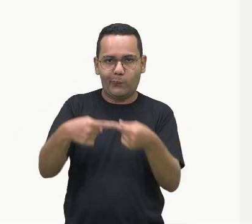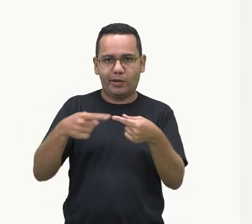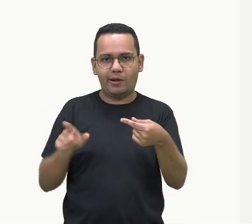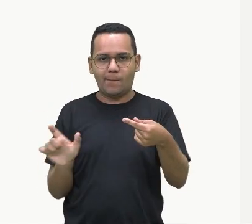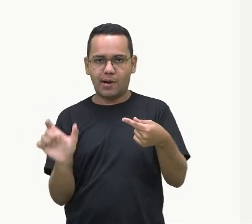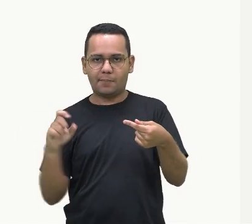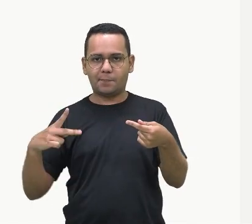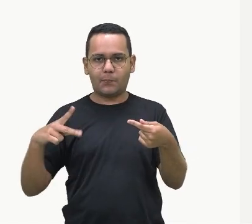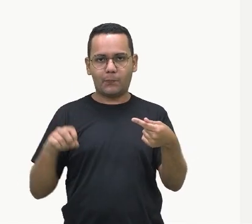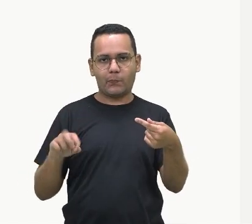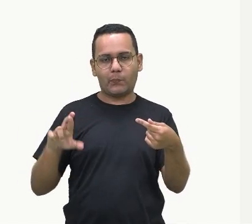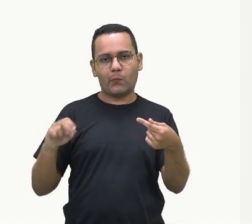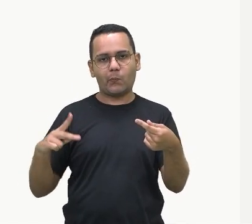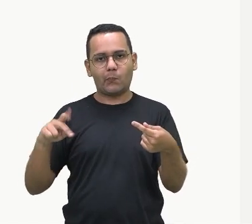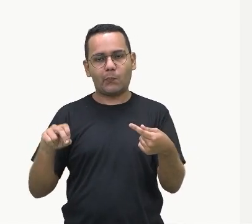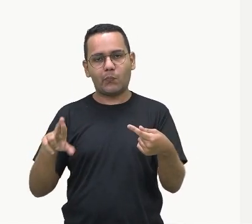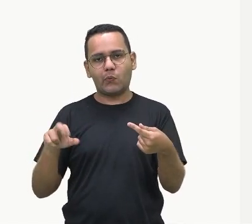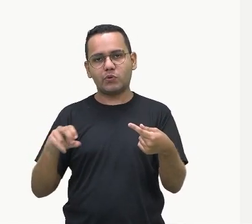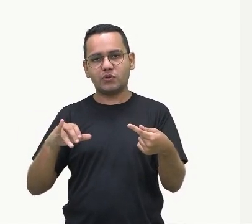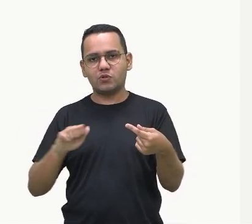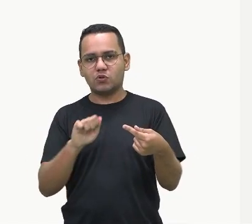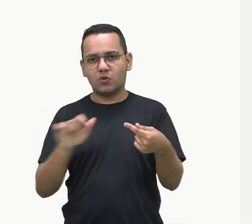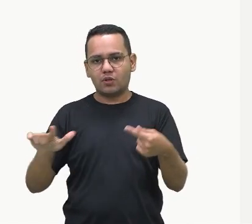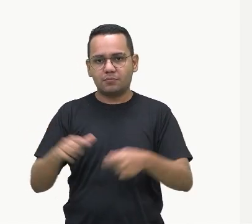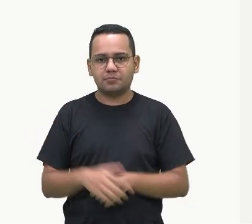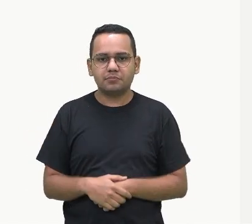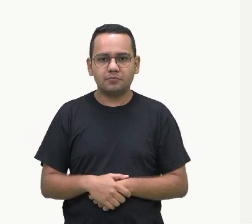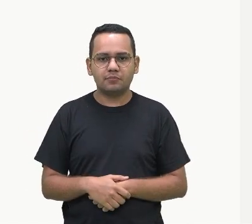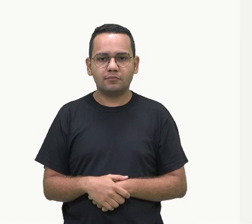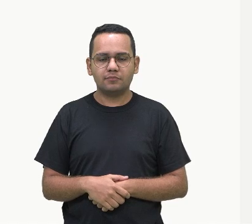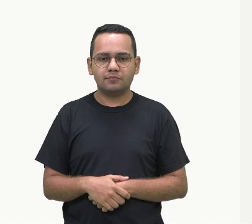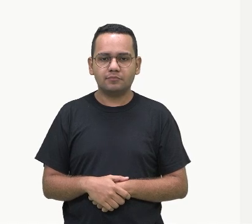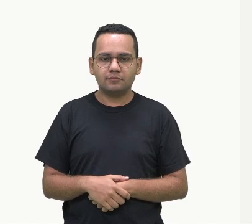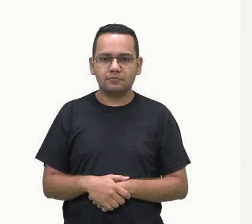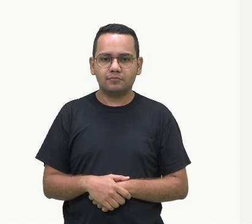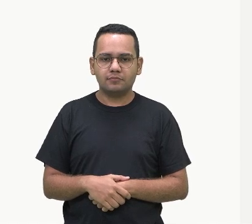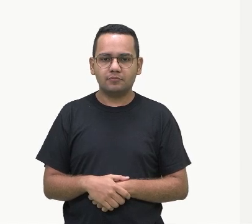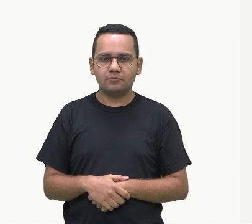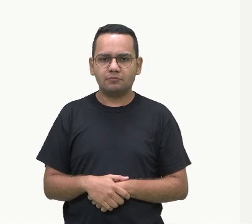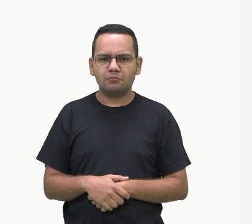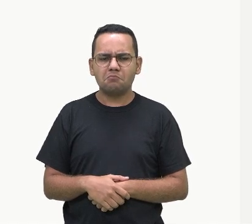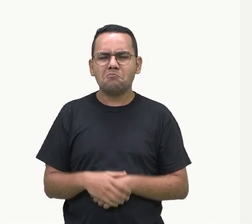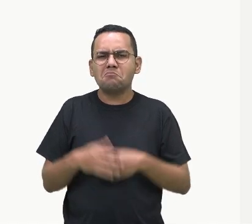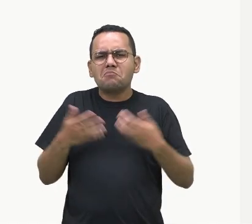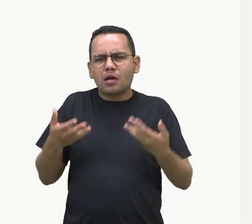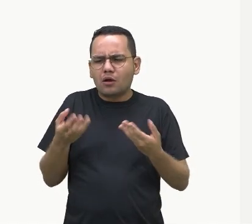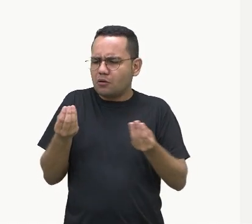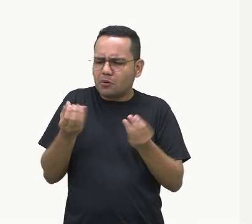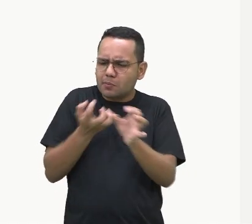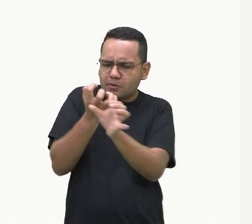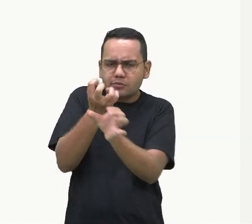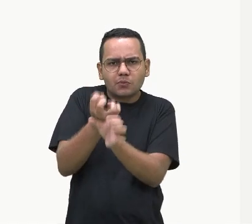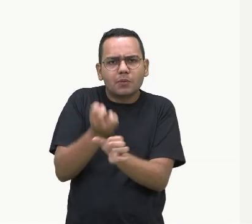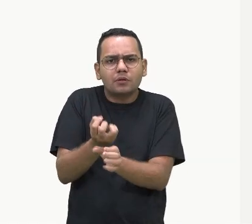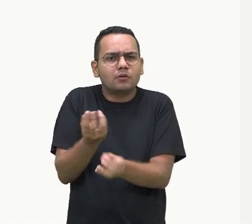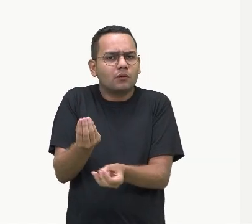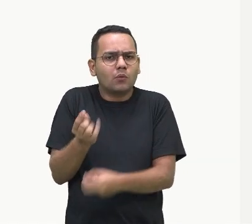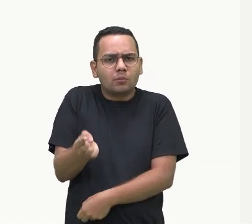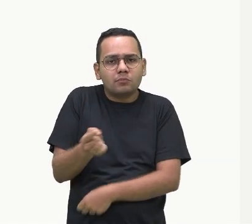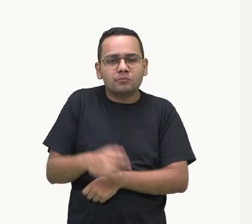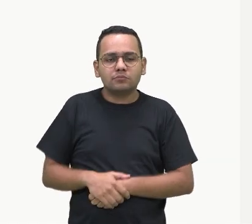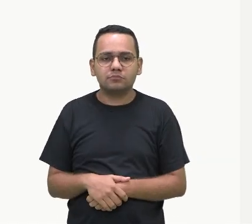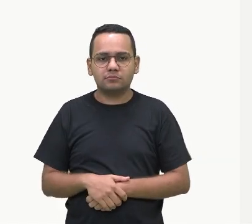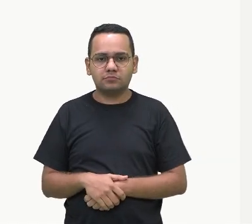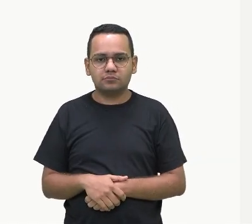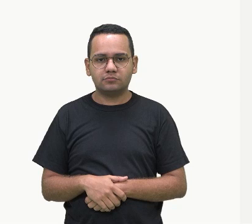aplicar exatamente isto aqui. Como é que a gente resolve algo assim? Primeiro